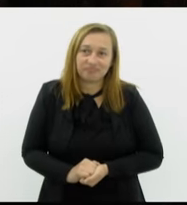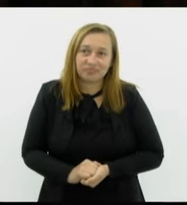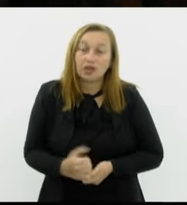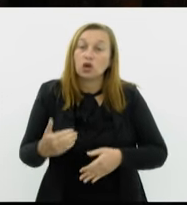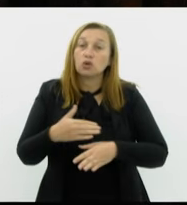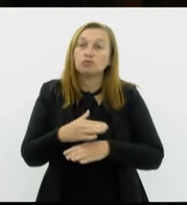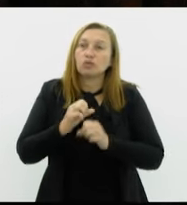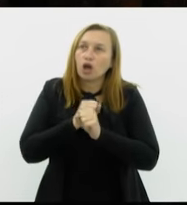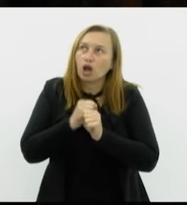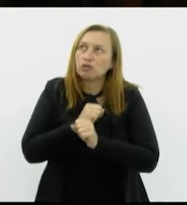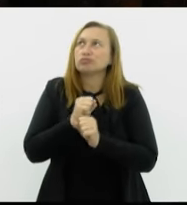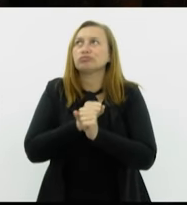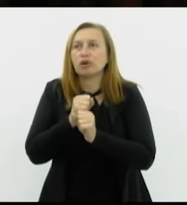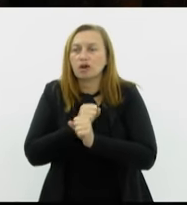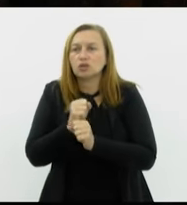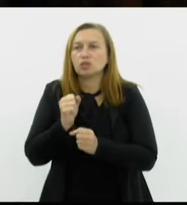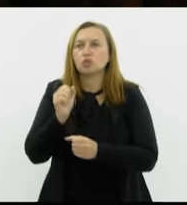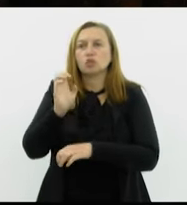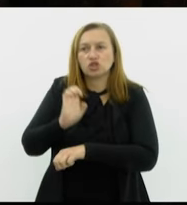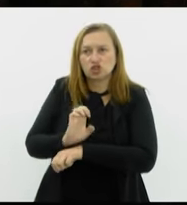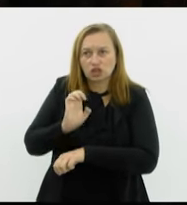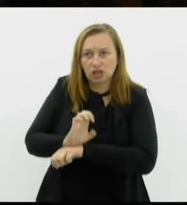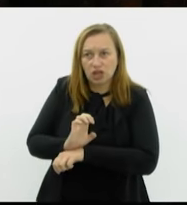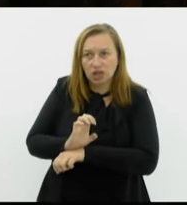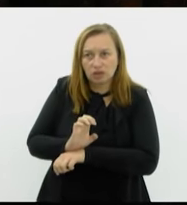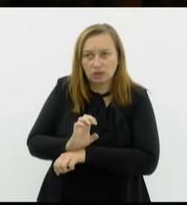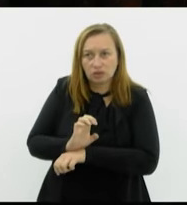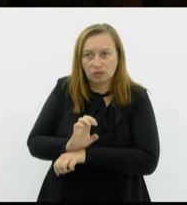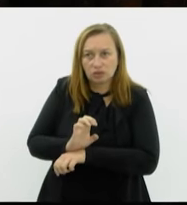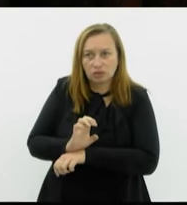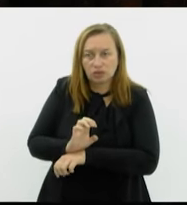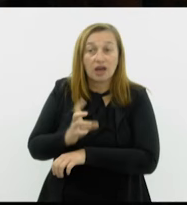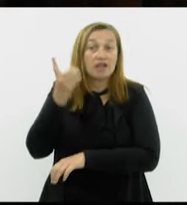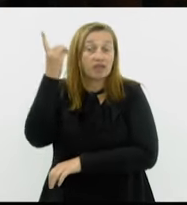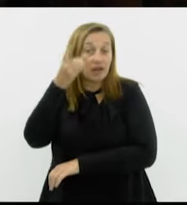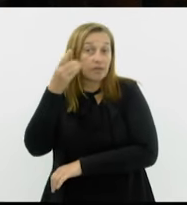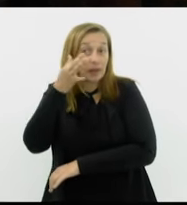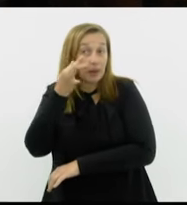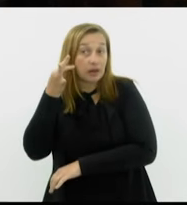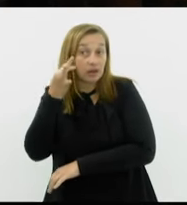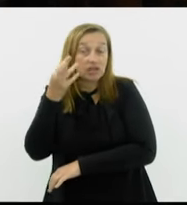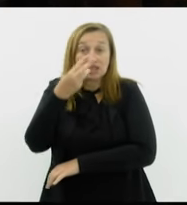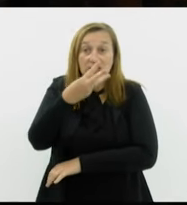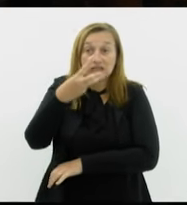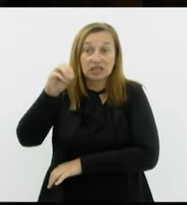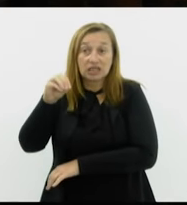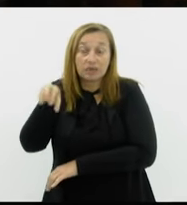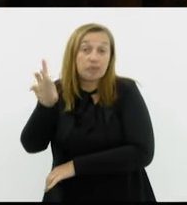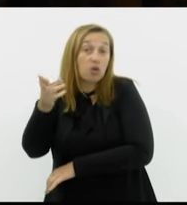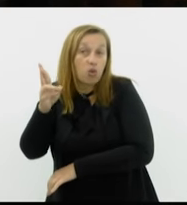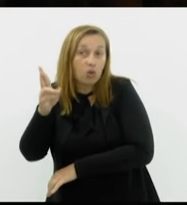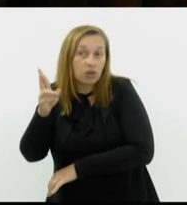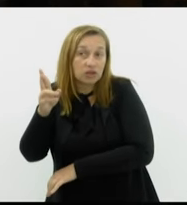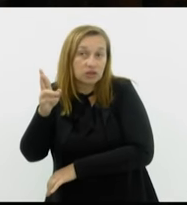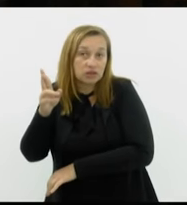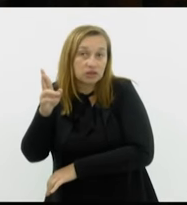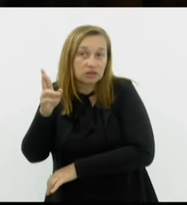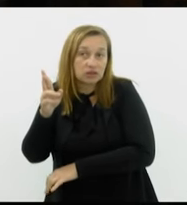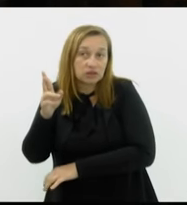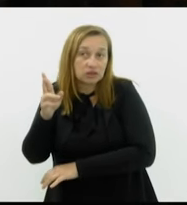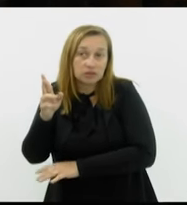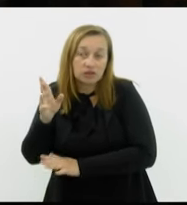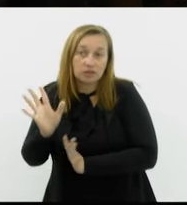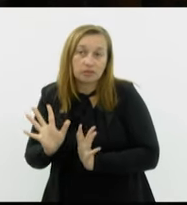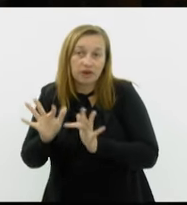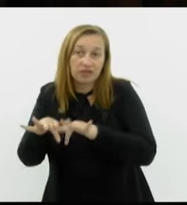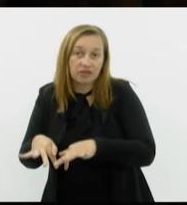Todo ano o Estado aloca, deputado Flávio Serafim, 30 bilhões para fechar o